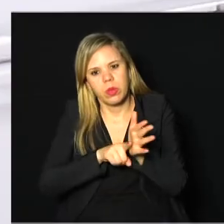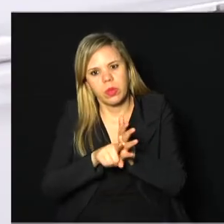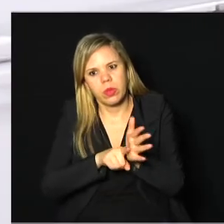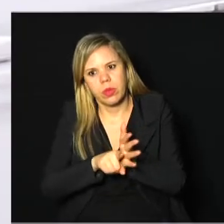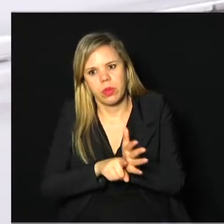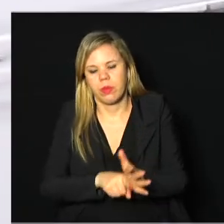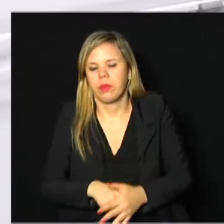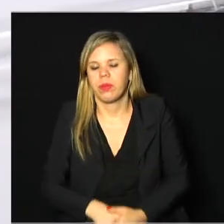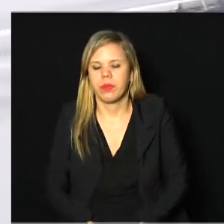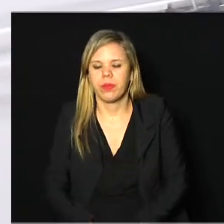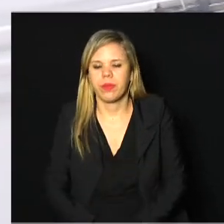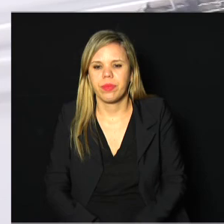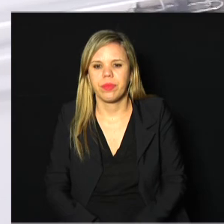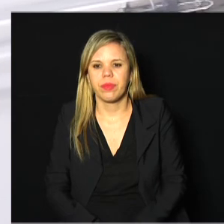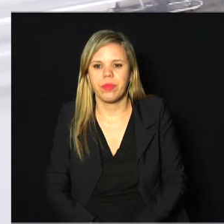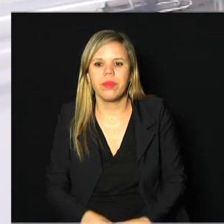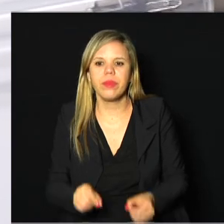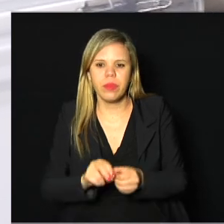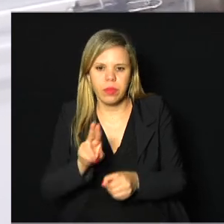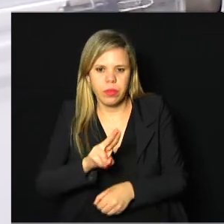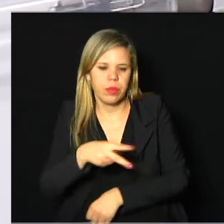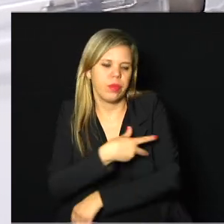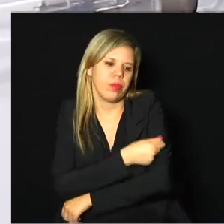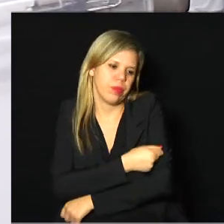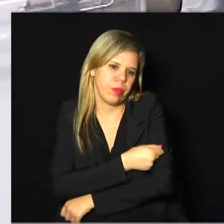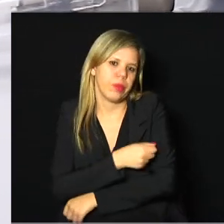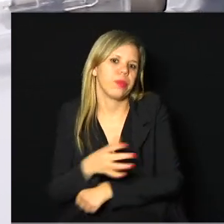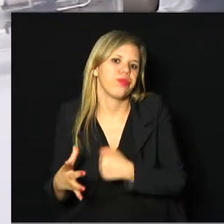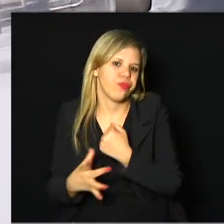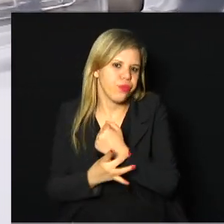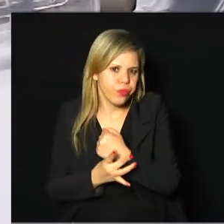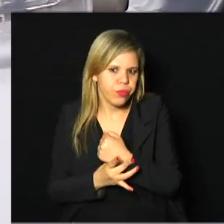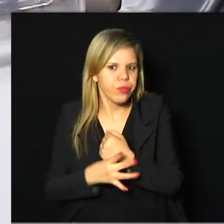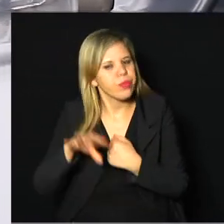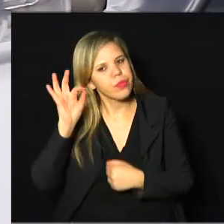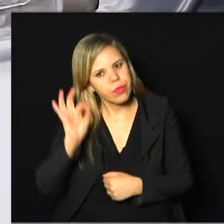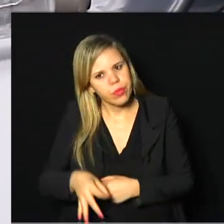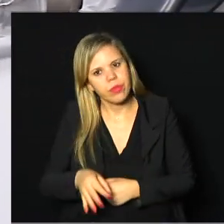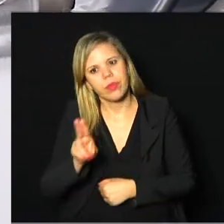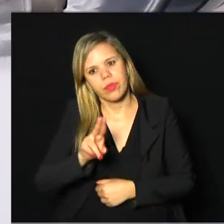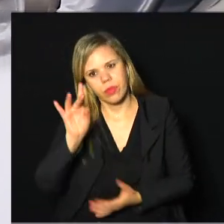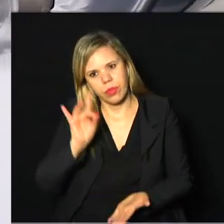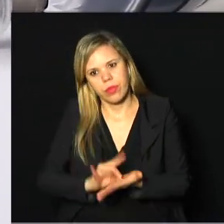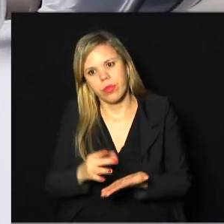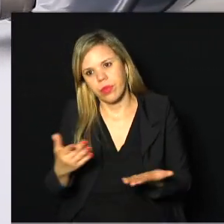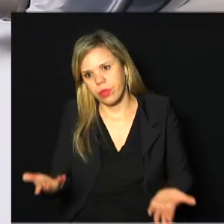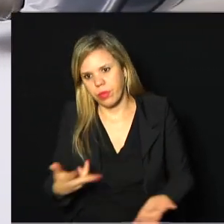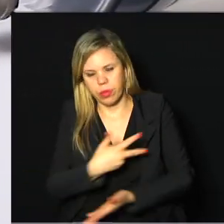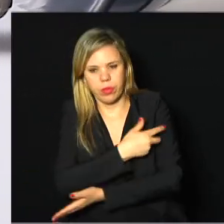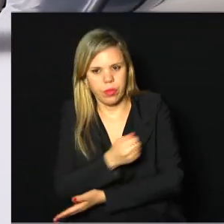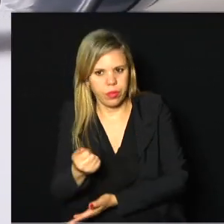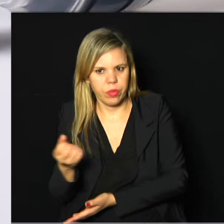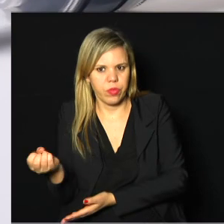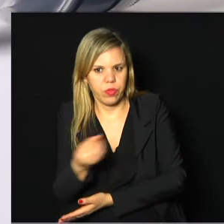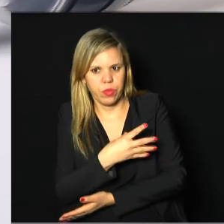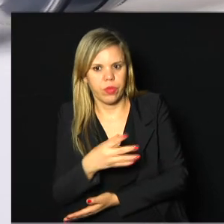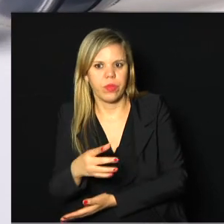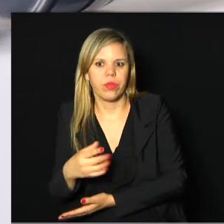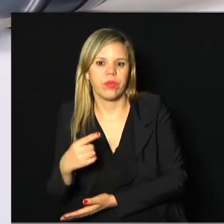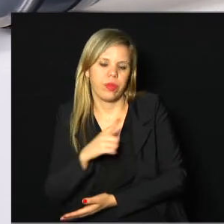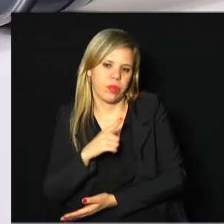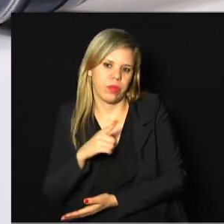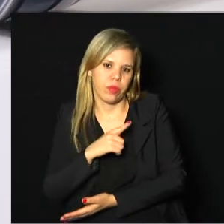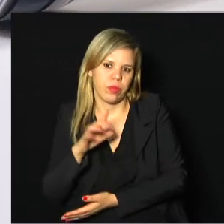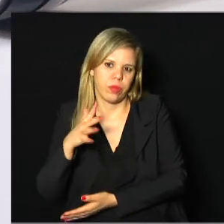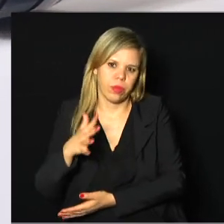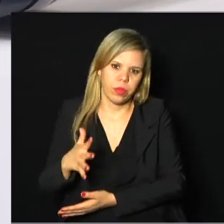de sendo aplicadas, então, de segurança e de certeza de eficácia. As vacinas mais novas que a